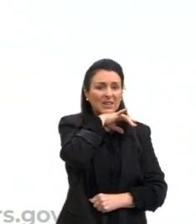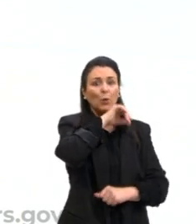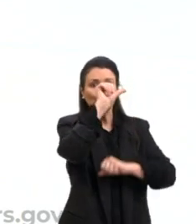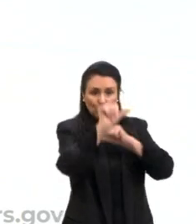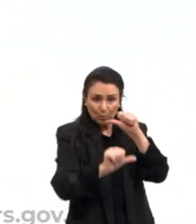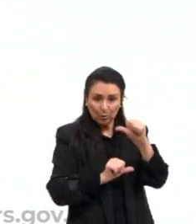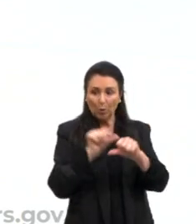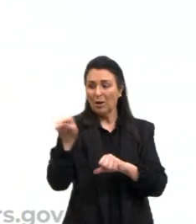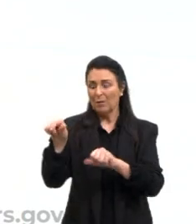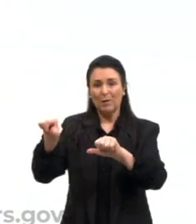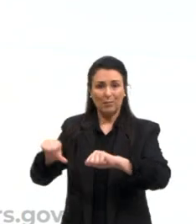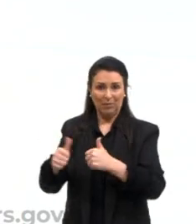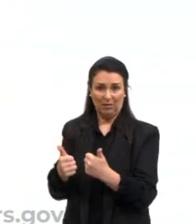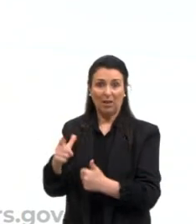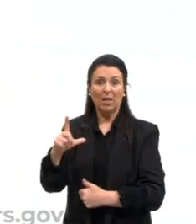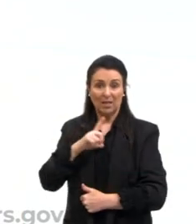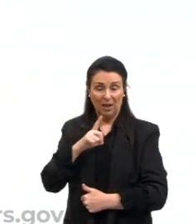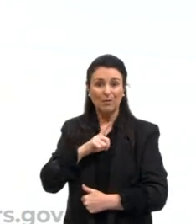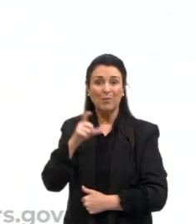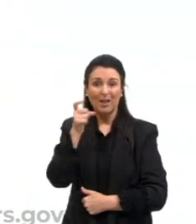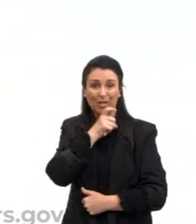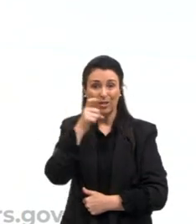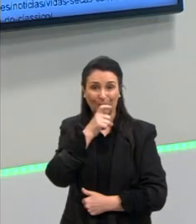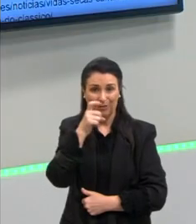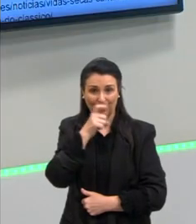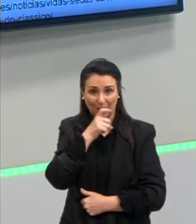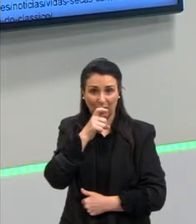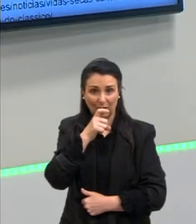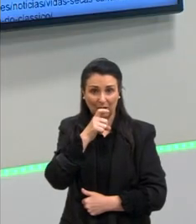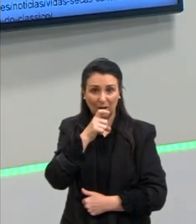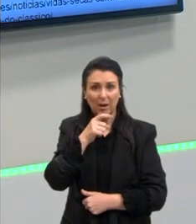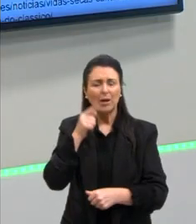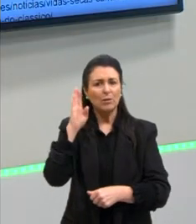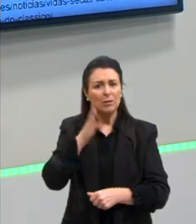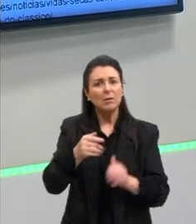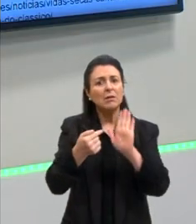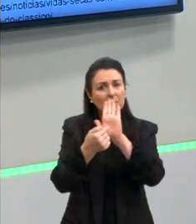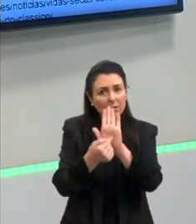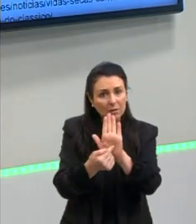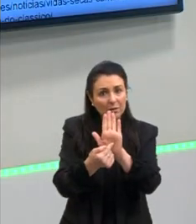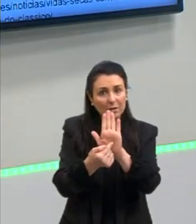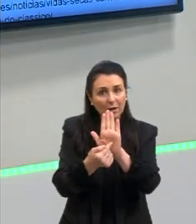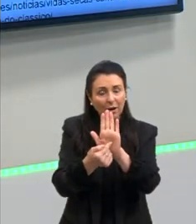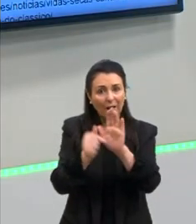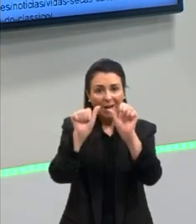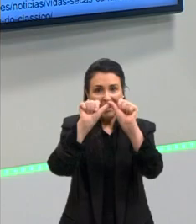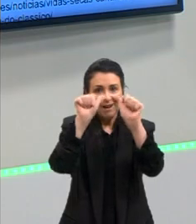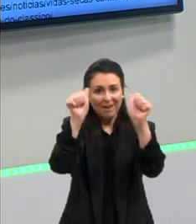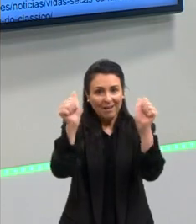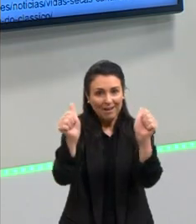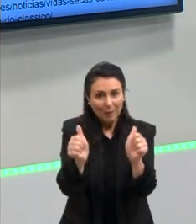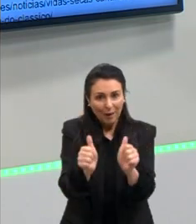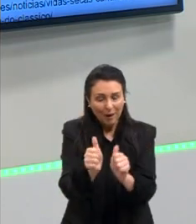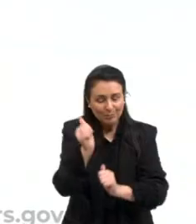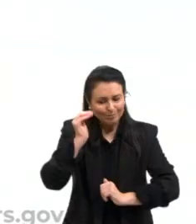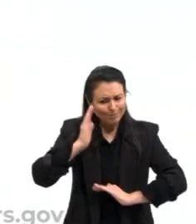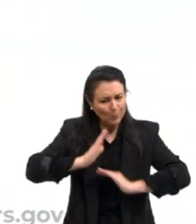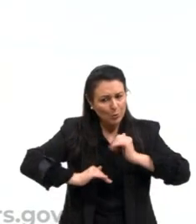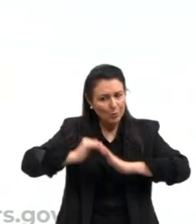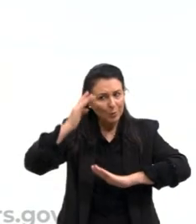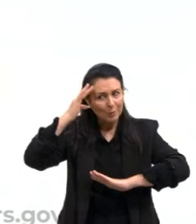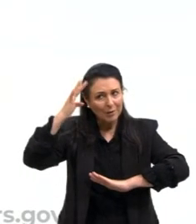logo teve uma novela que fez essa mesma essa mesma imagem e ela também construiu uma